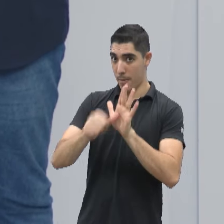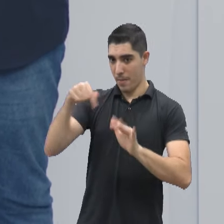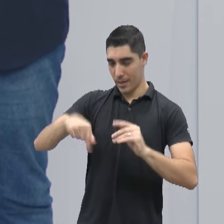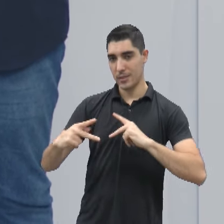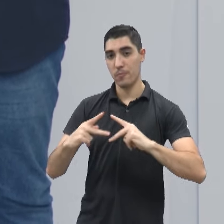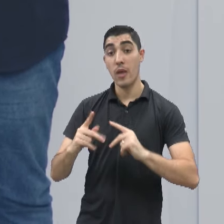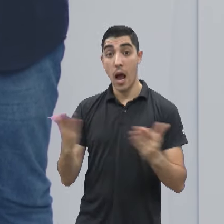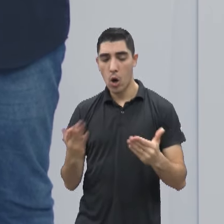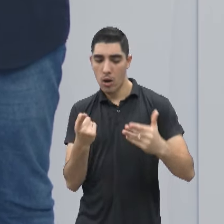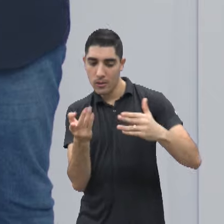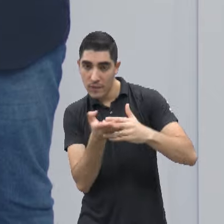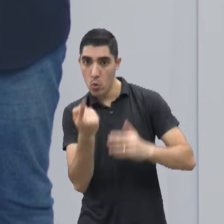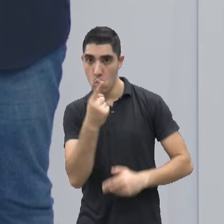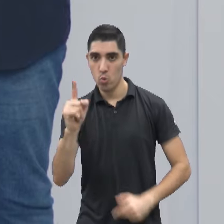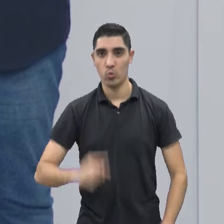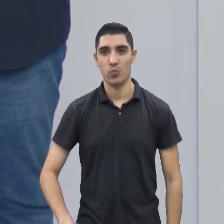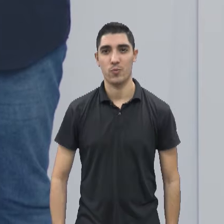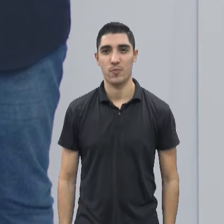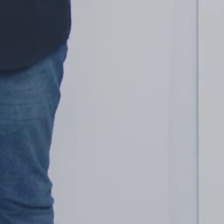sai daí, já voltamos.